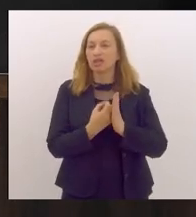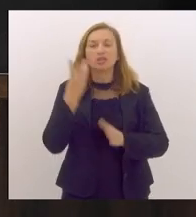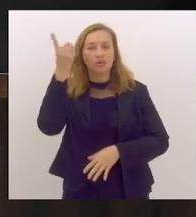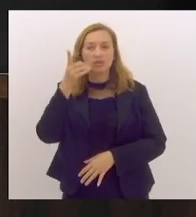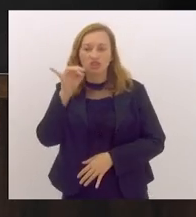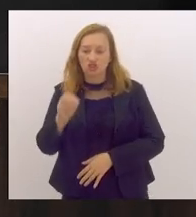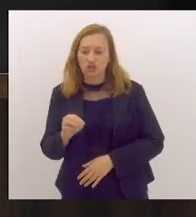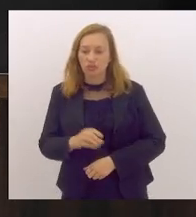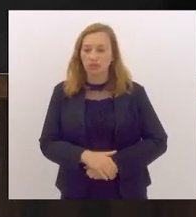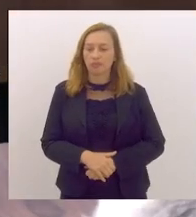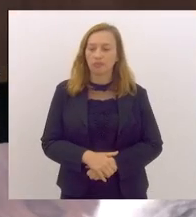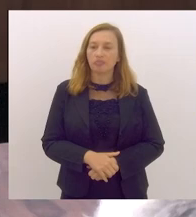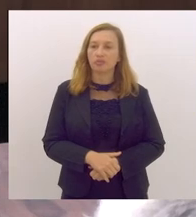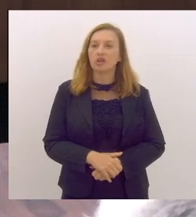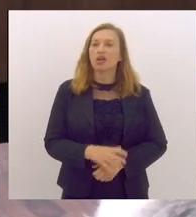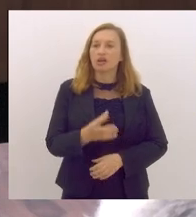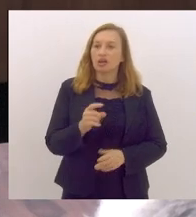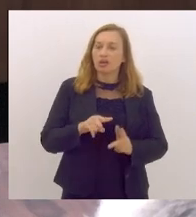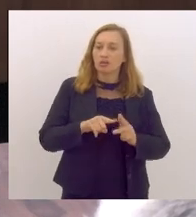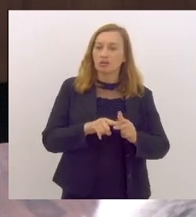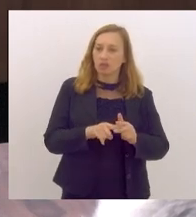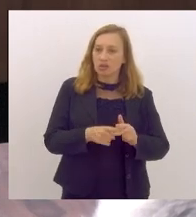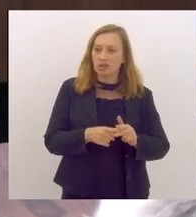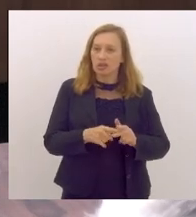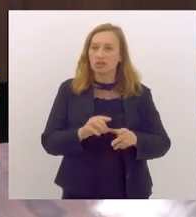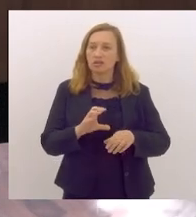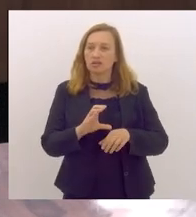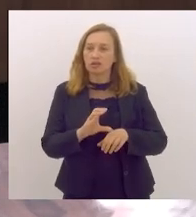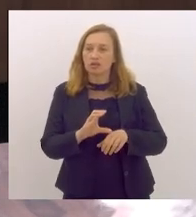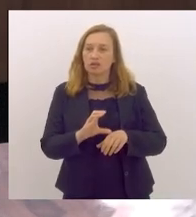deputado Marcelo Dino. Pela manutenção, salvo destaques.